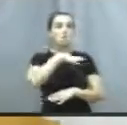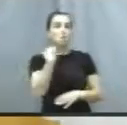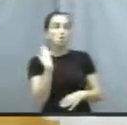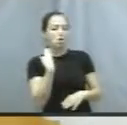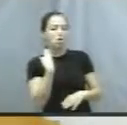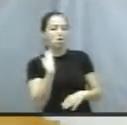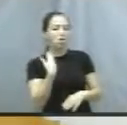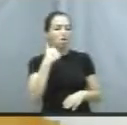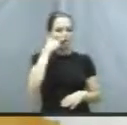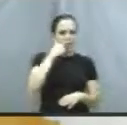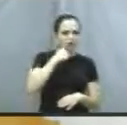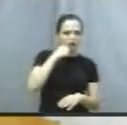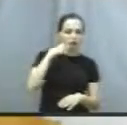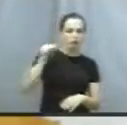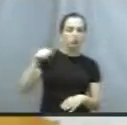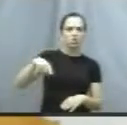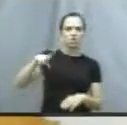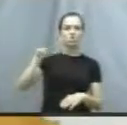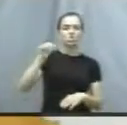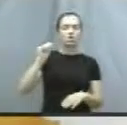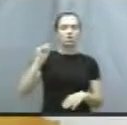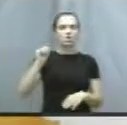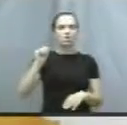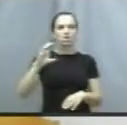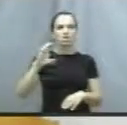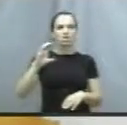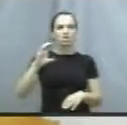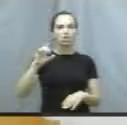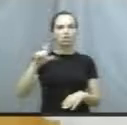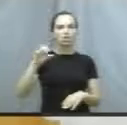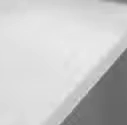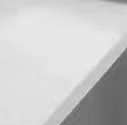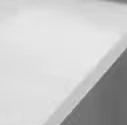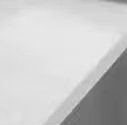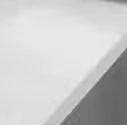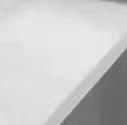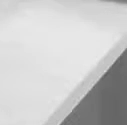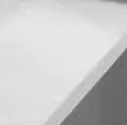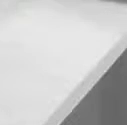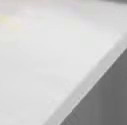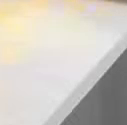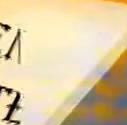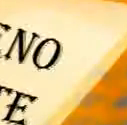menina Ana Cláudia o ano passado, continua da mesma situação ou pior do que estava naquele tempo.